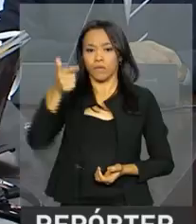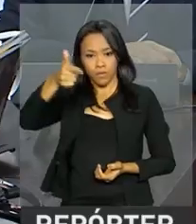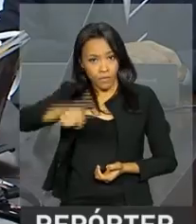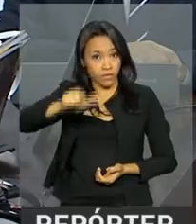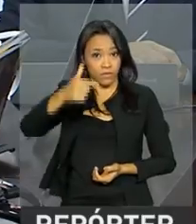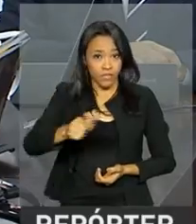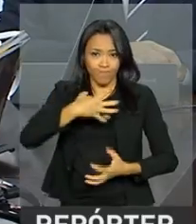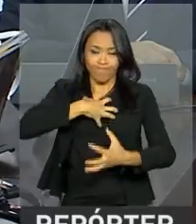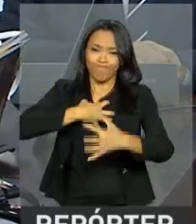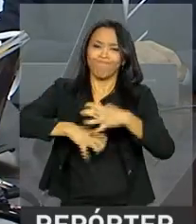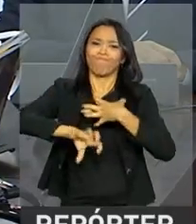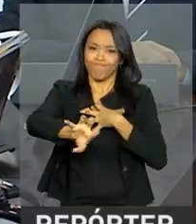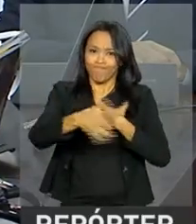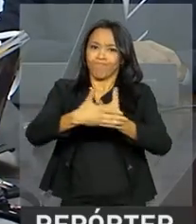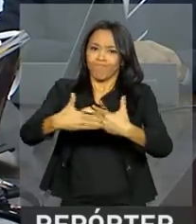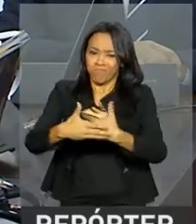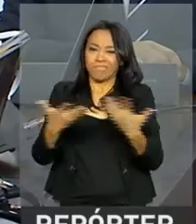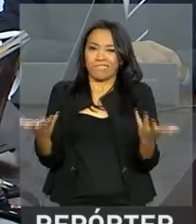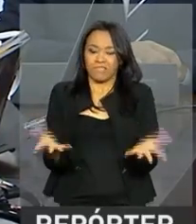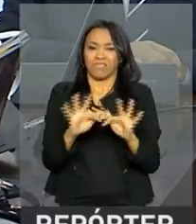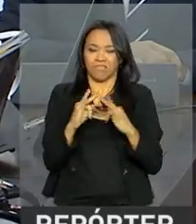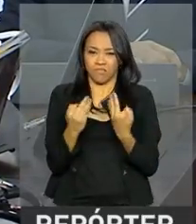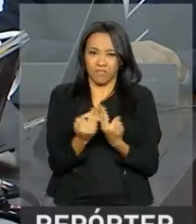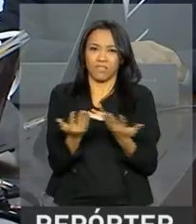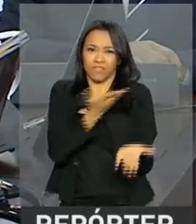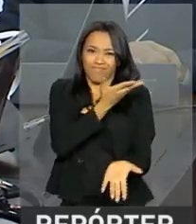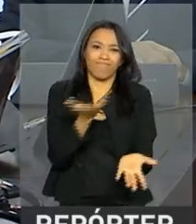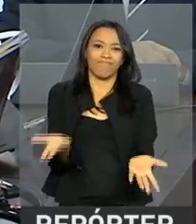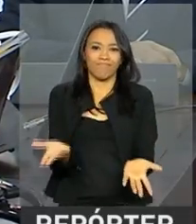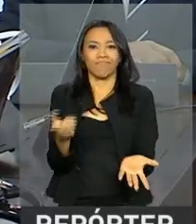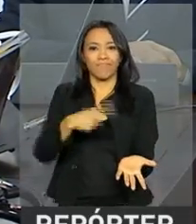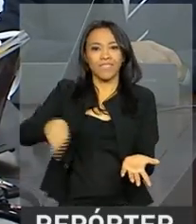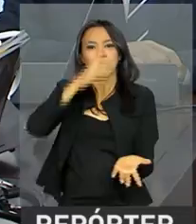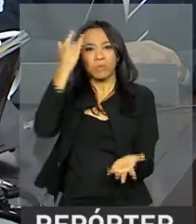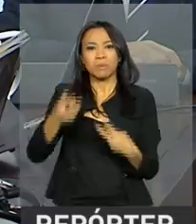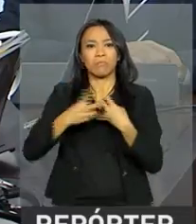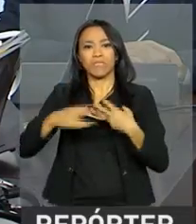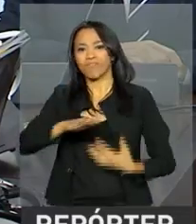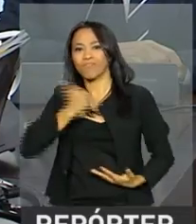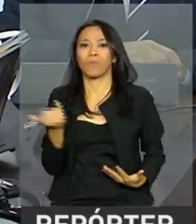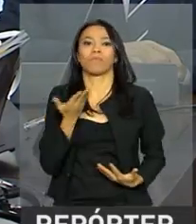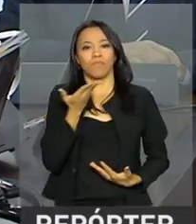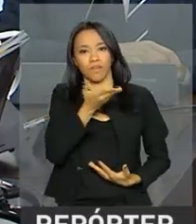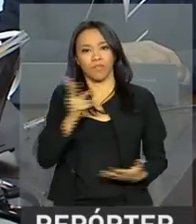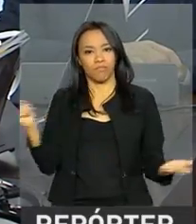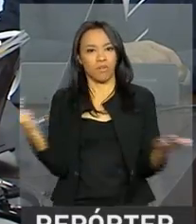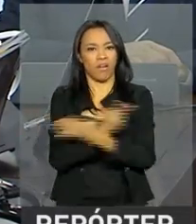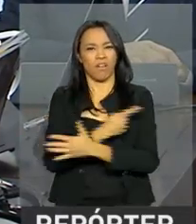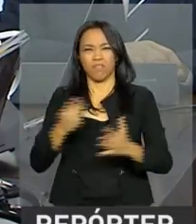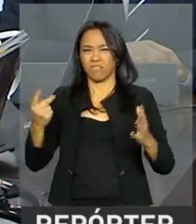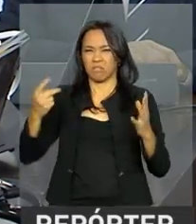solidarizar me com as famílias que tiveram seus presos vitimados naquele